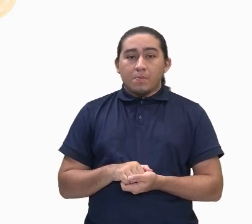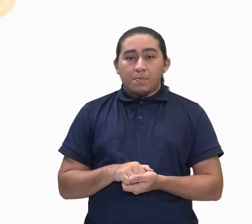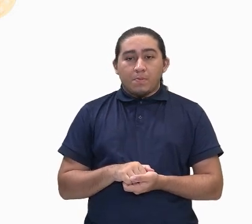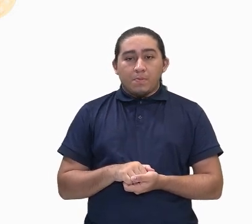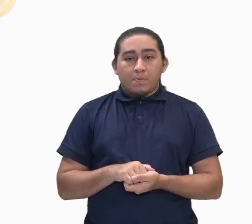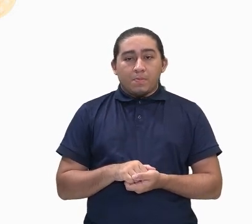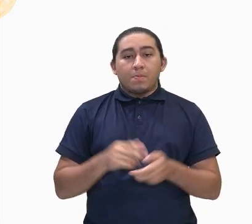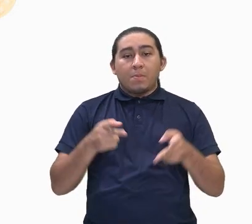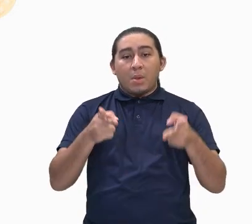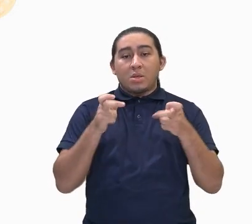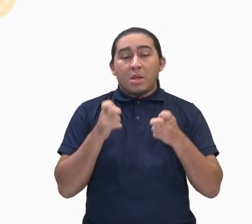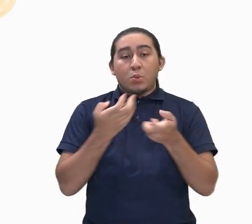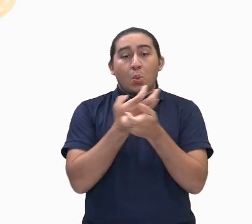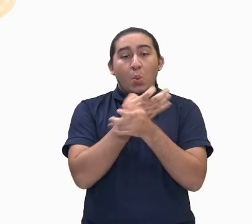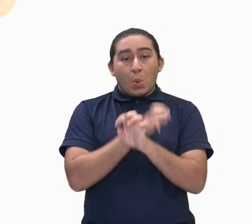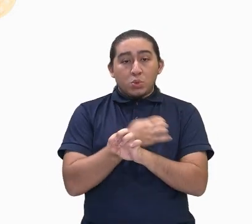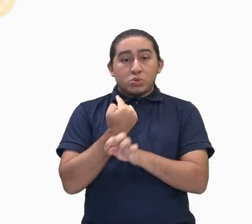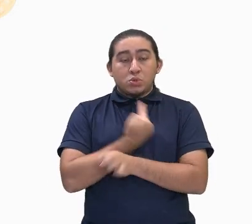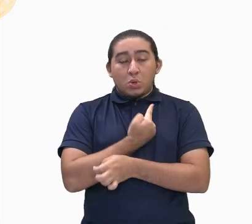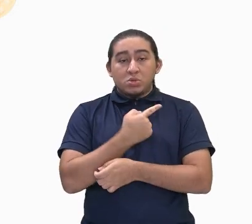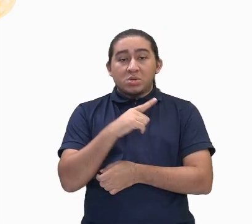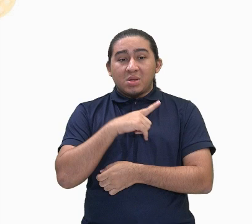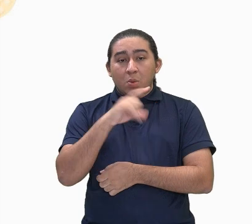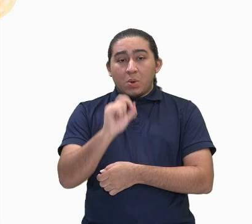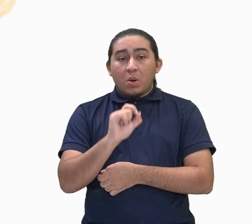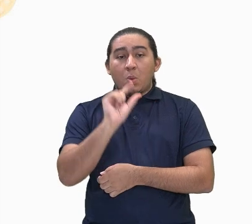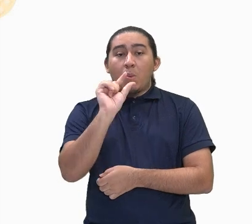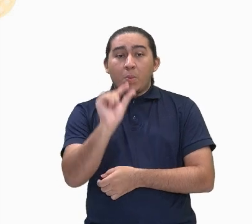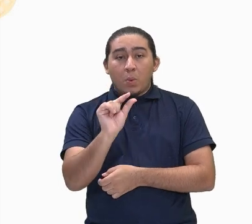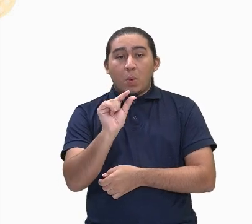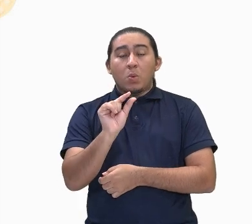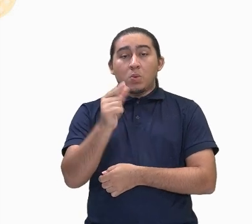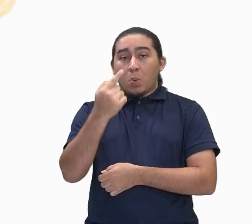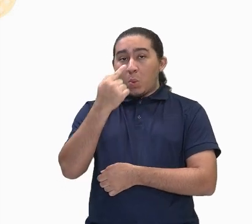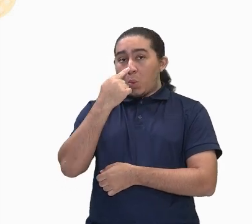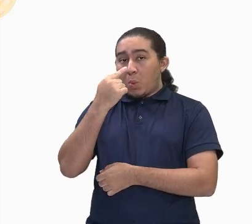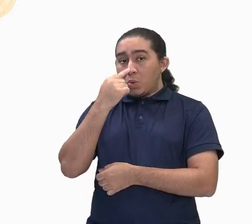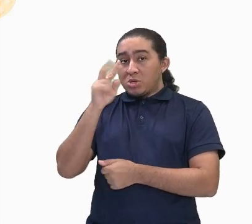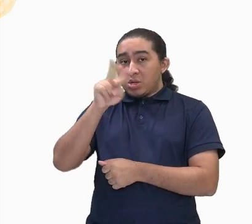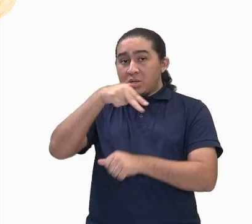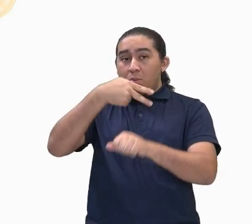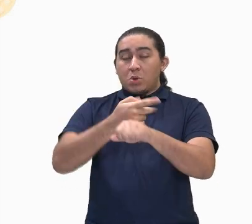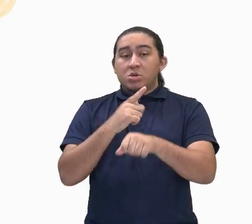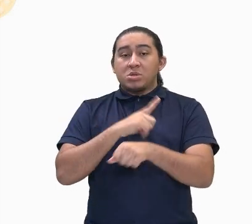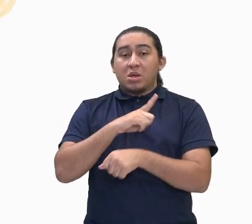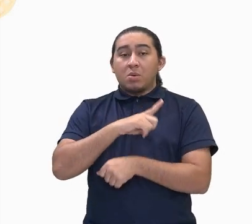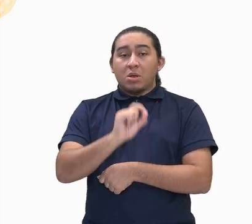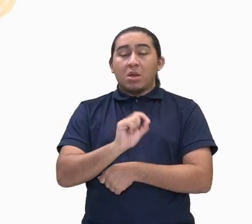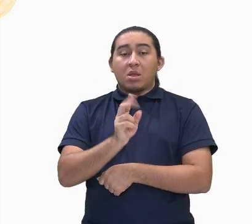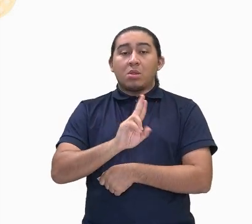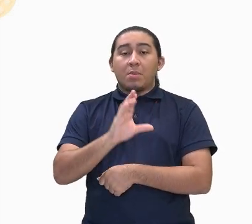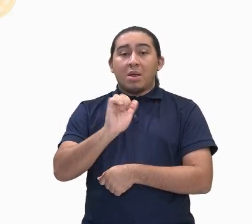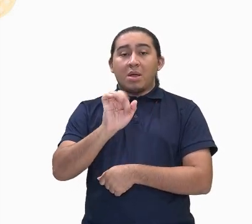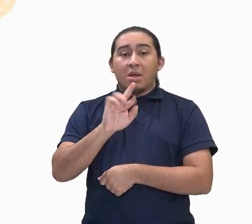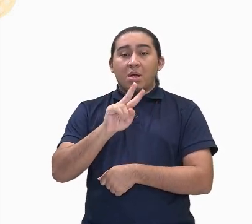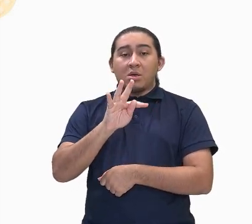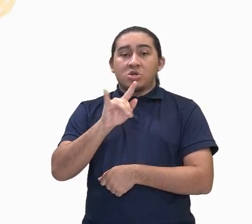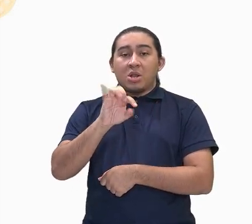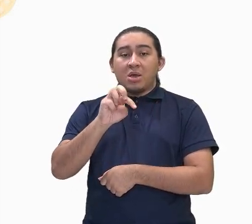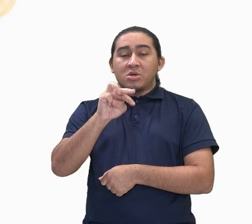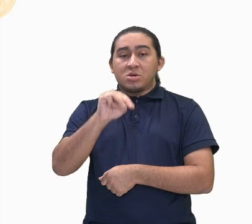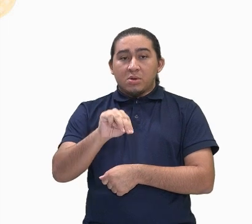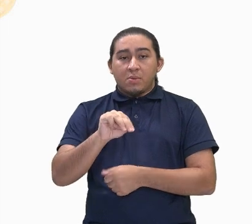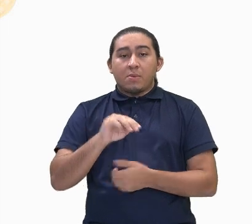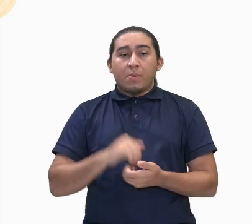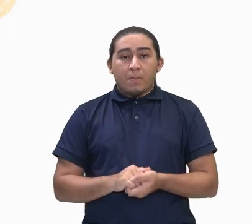nossos ossos, né, da face, a gente tem até uma parte, o osso nasal, e logo a parte que forma o nosso nariz, ela é formada por cartilagem. Então a gente